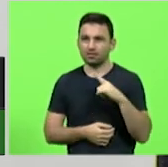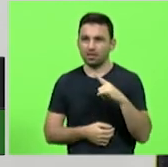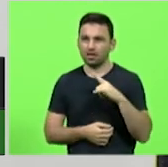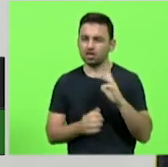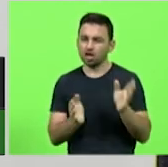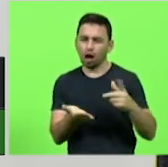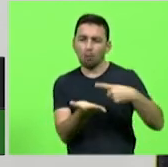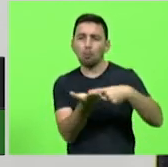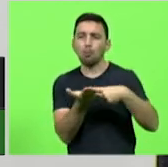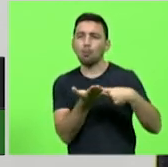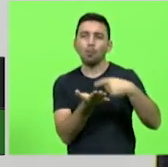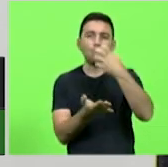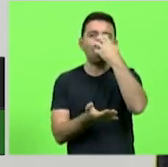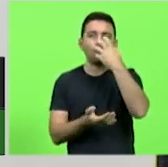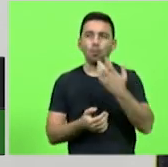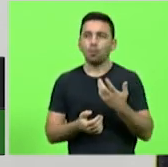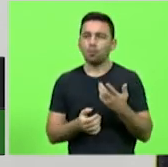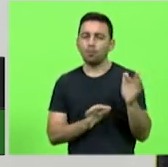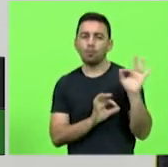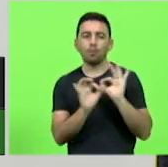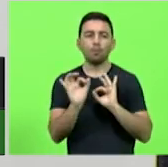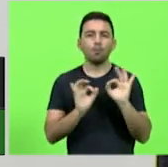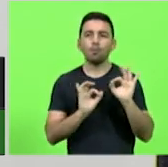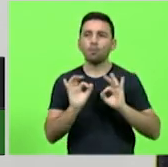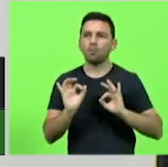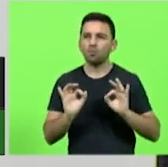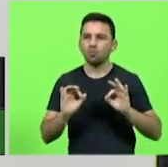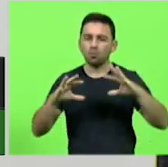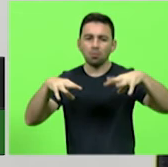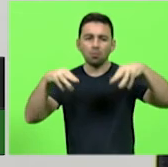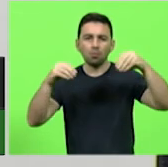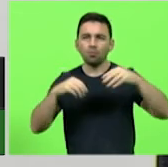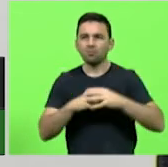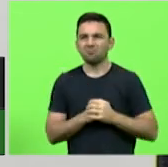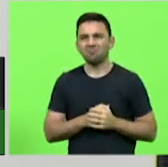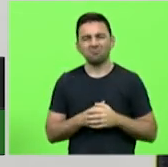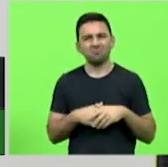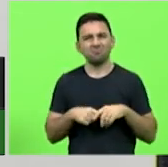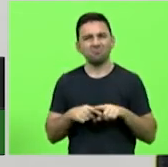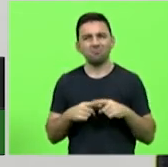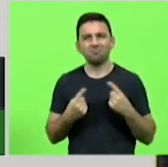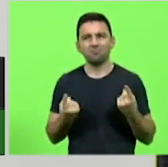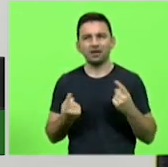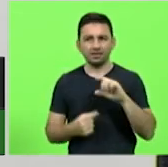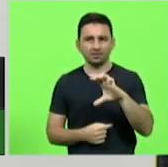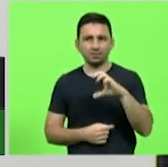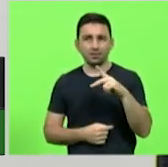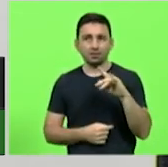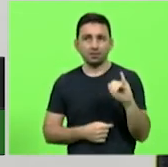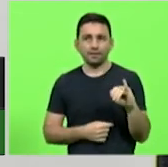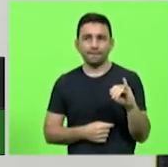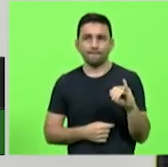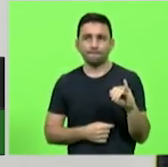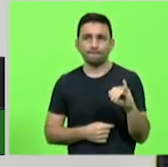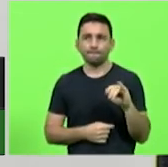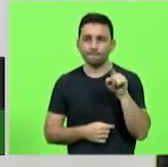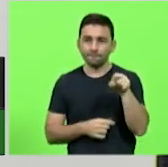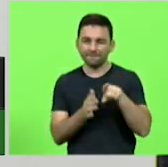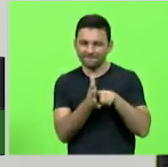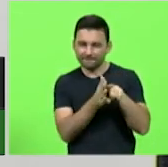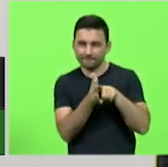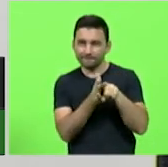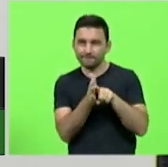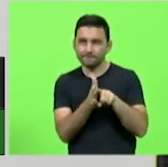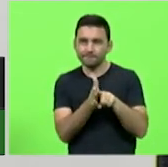marcado, montado. E que a CPI, deputado Silvio, que deveria de verificar o que, que